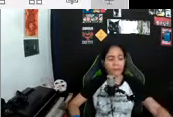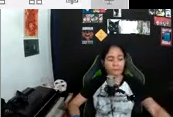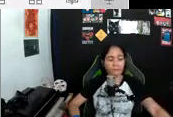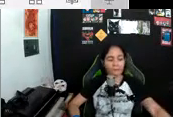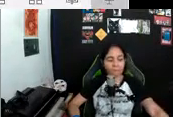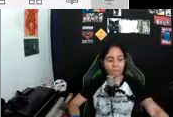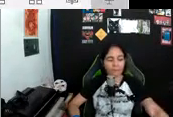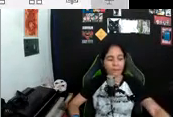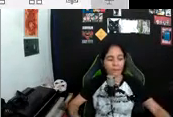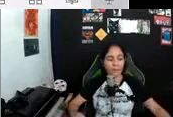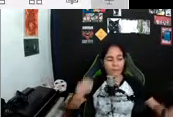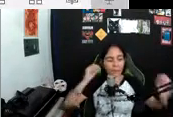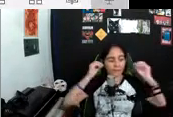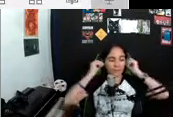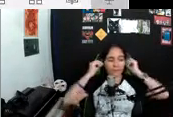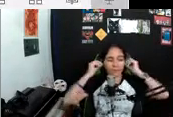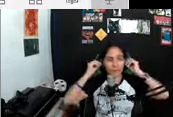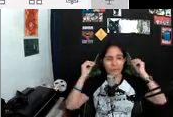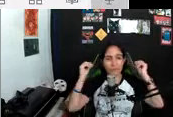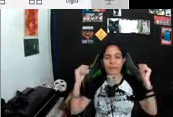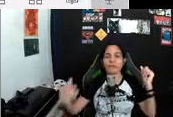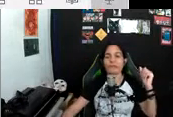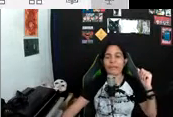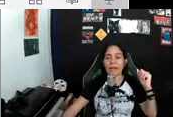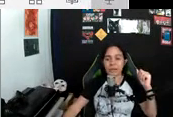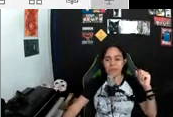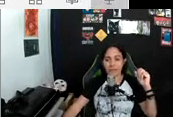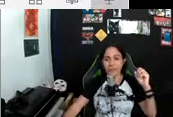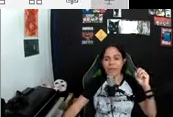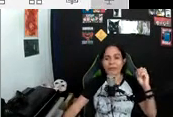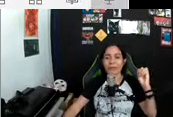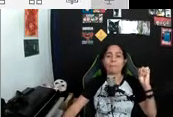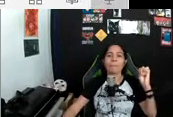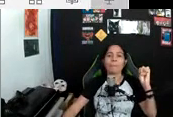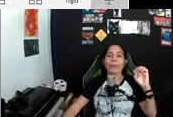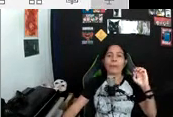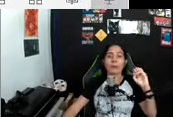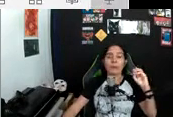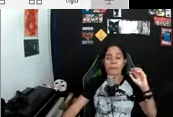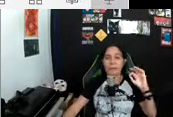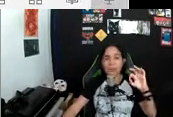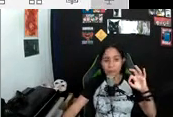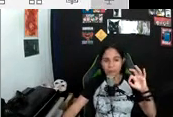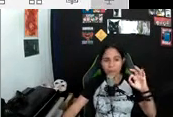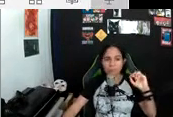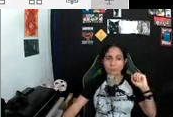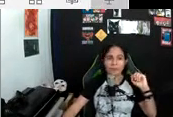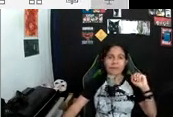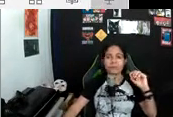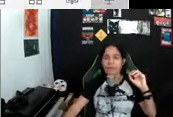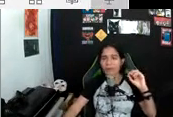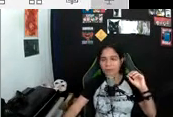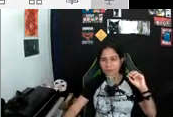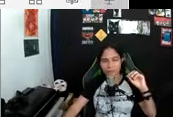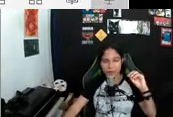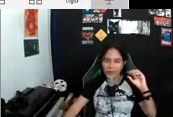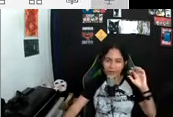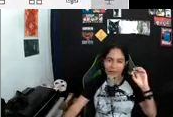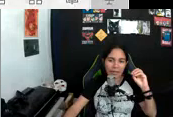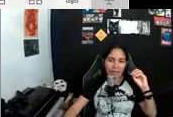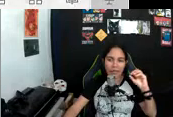A função, a formação de auxiliar de enfermagem, que é que houve, né?